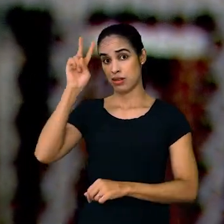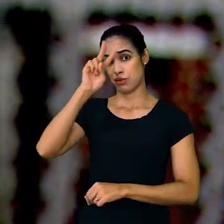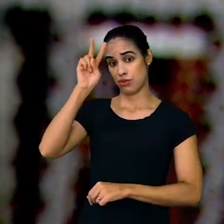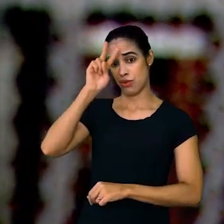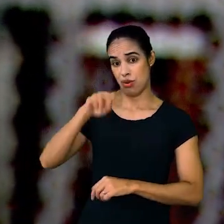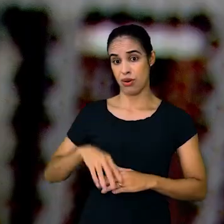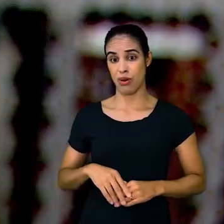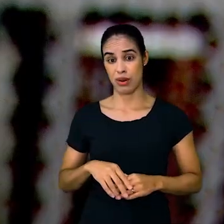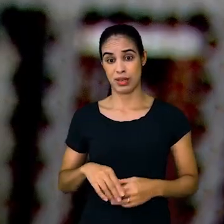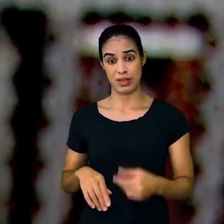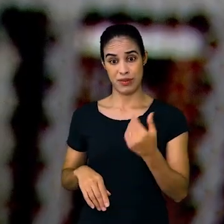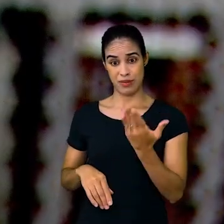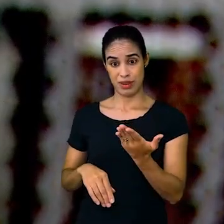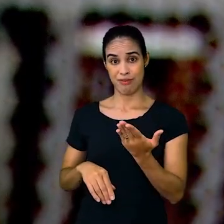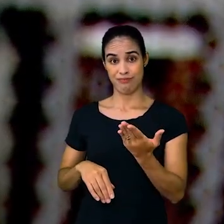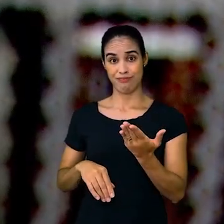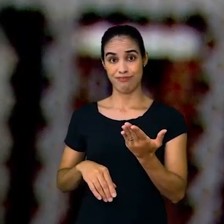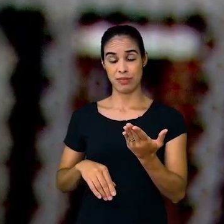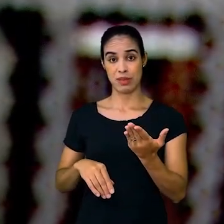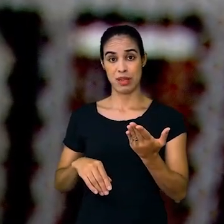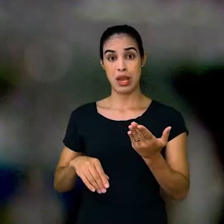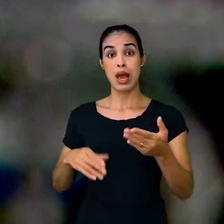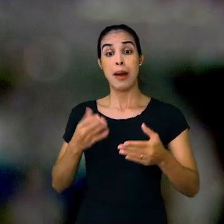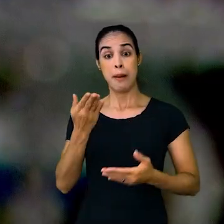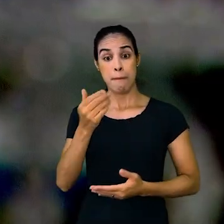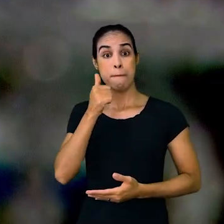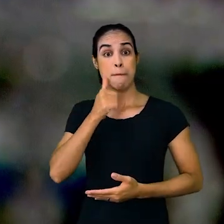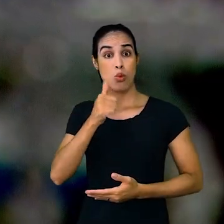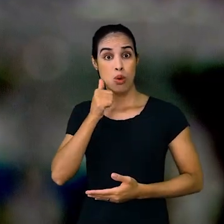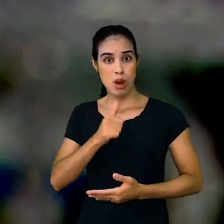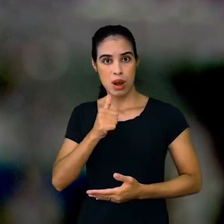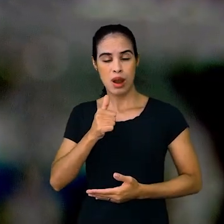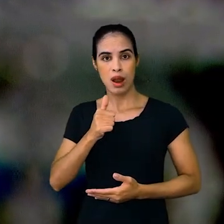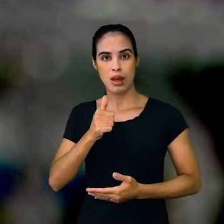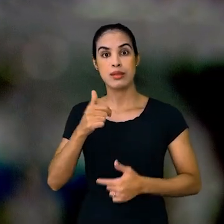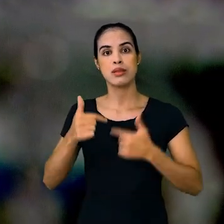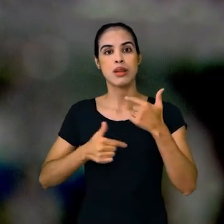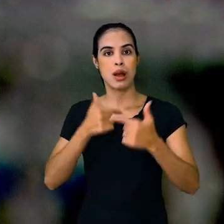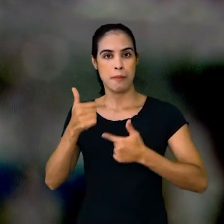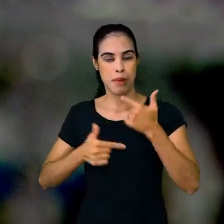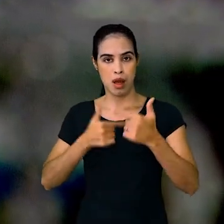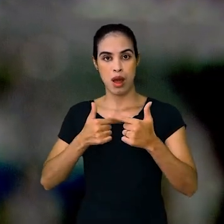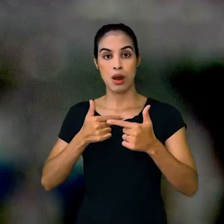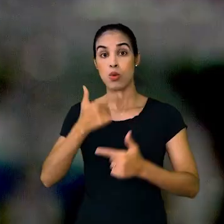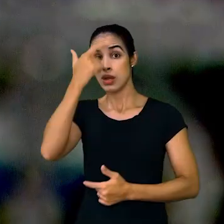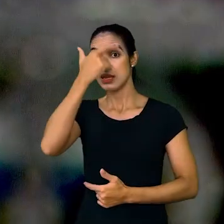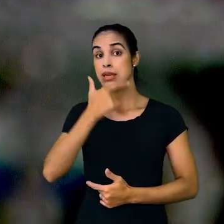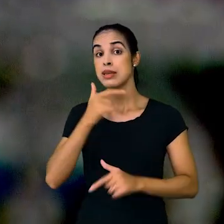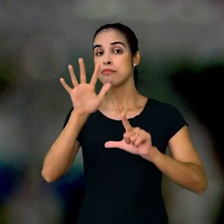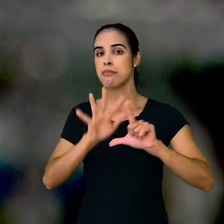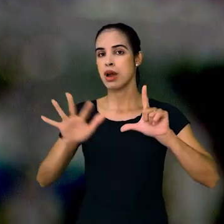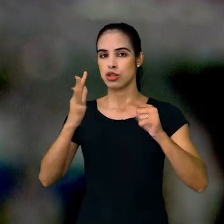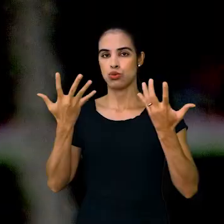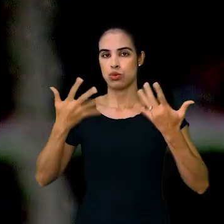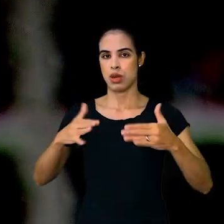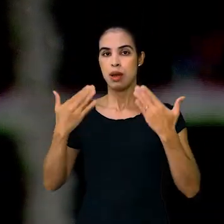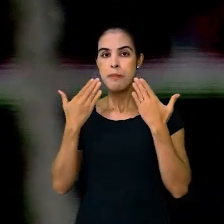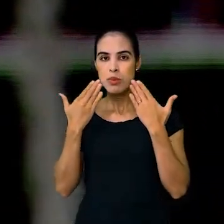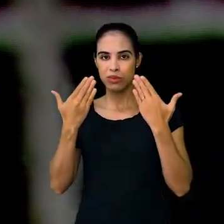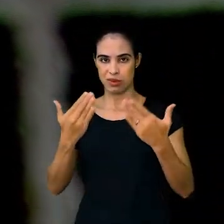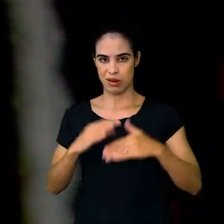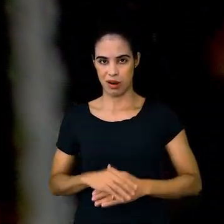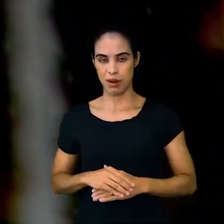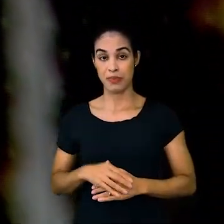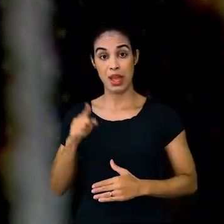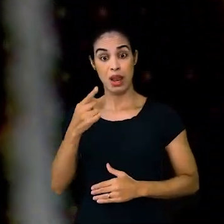inúmeros. Trancada atrás de uma grade de proteção, essa outra mulher, que também não quer se identificar, conta que em menos